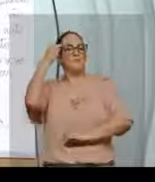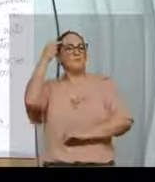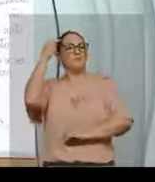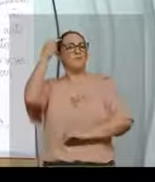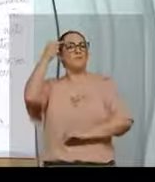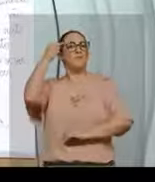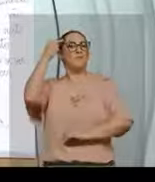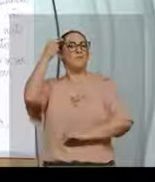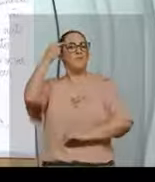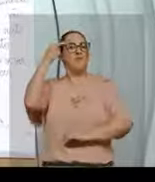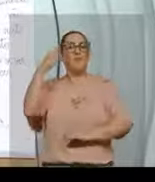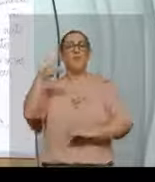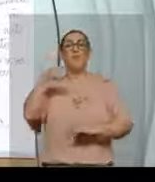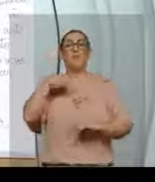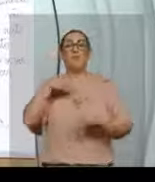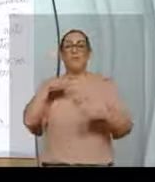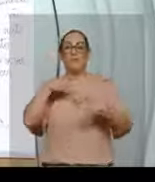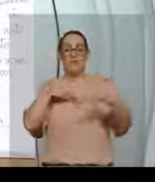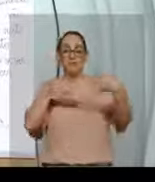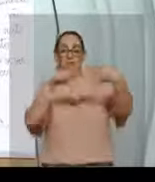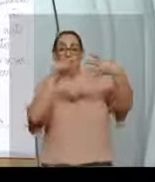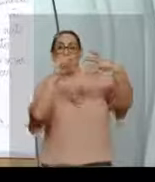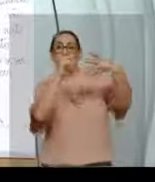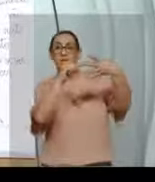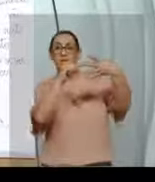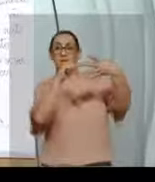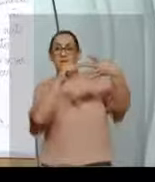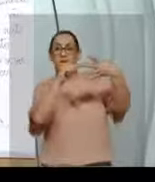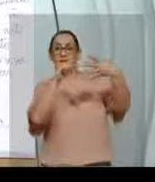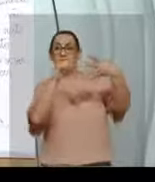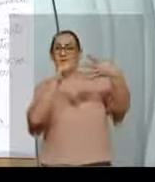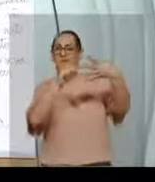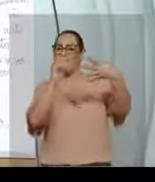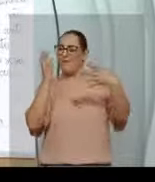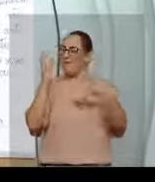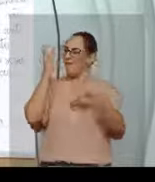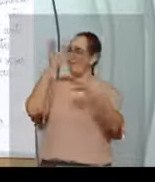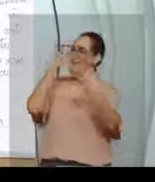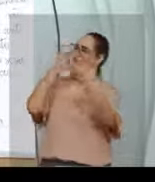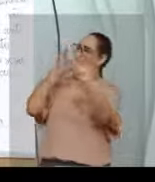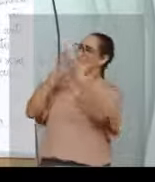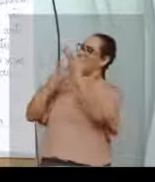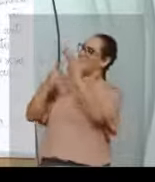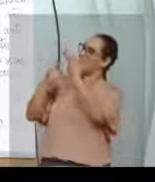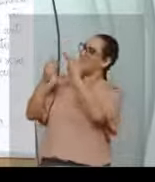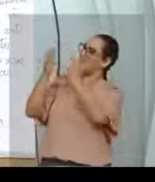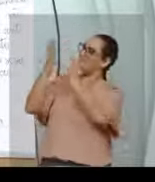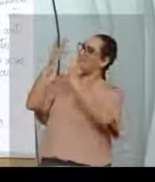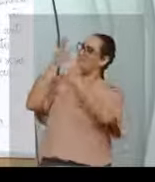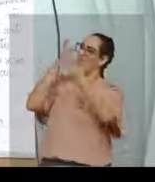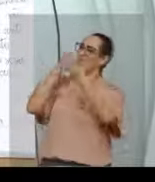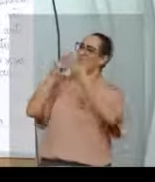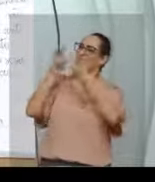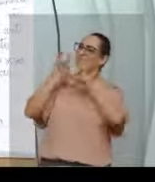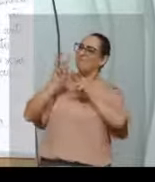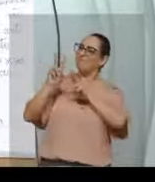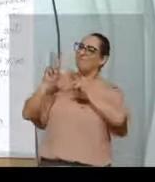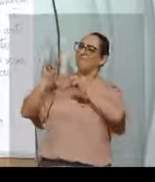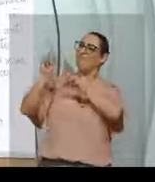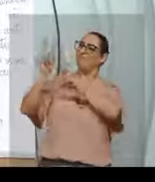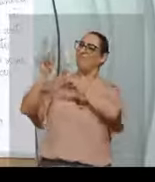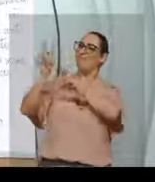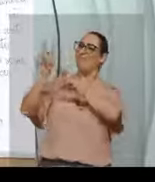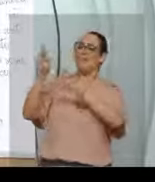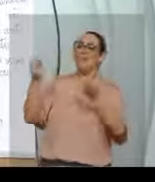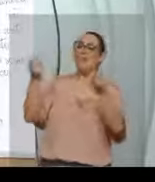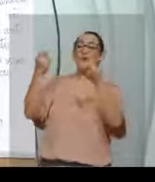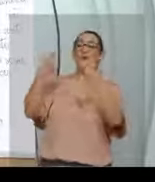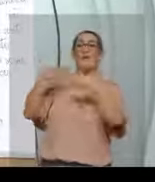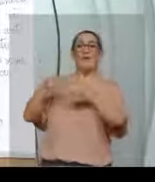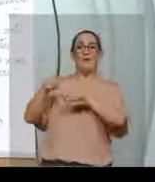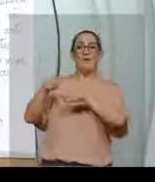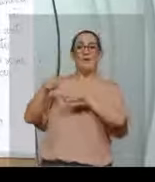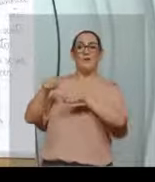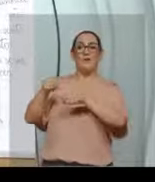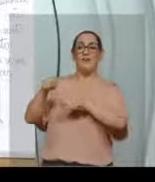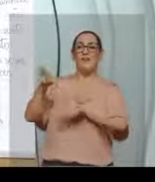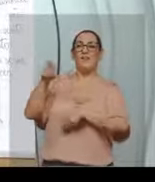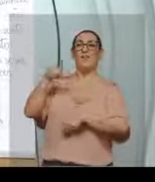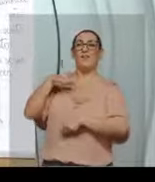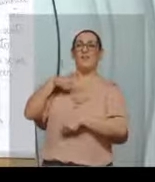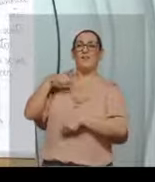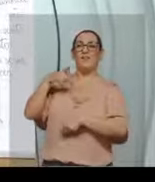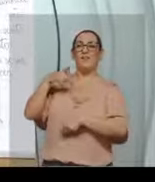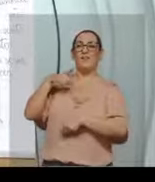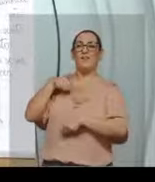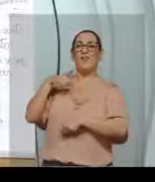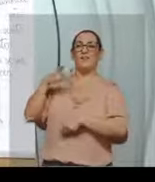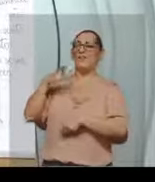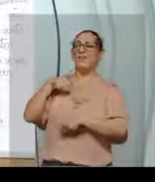E a samambaia, tão bela de se ver, possui beleza. E a samambaia, tão bela